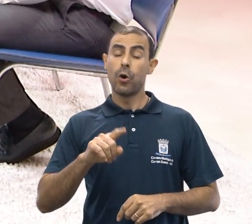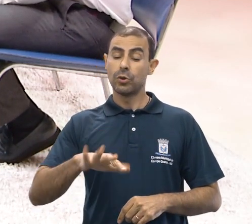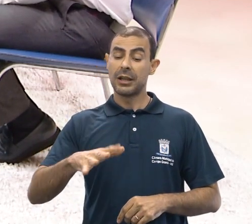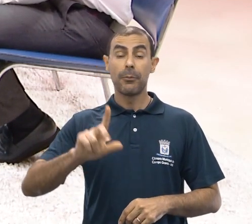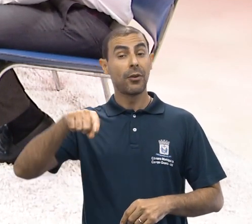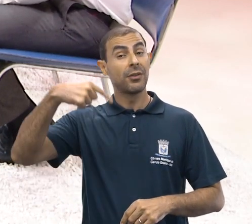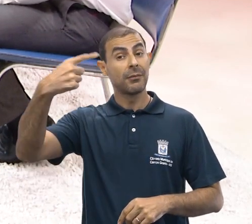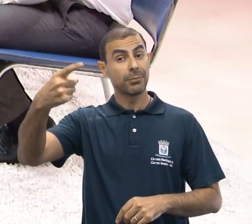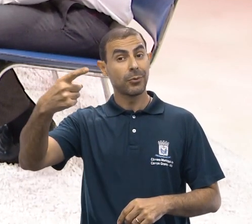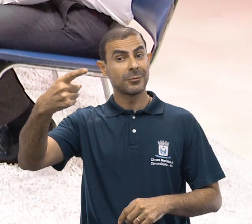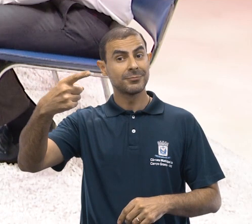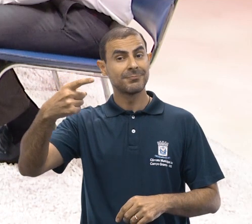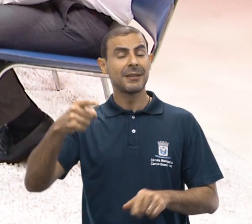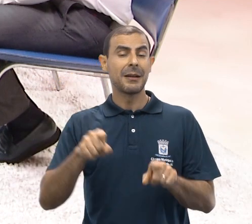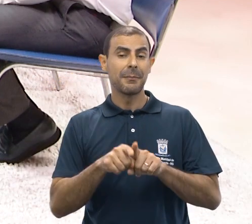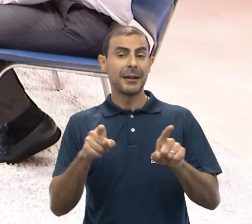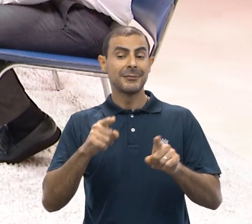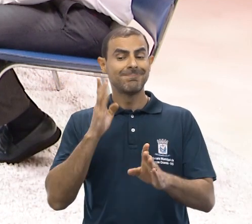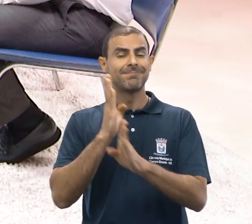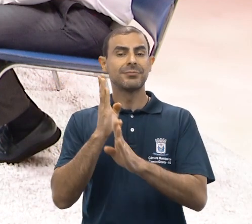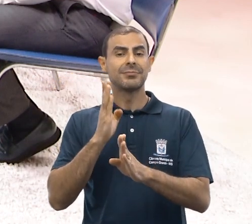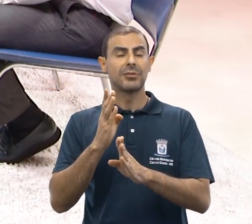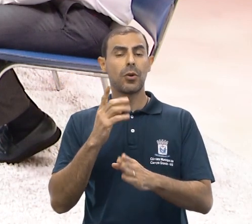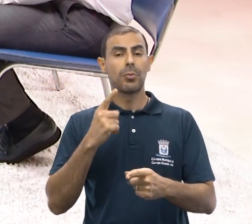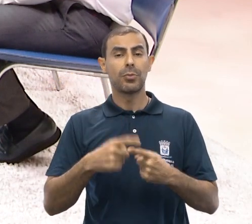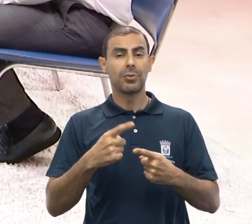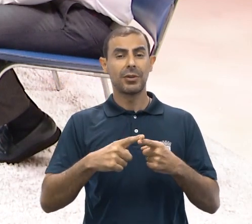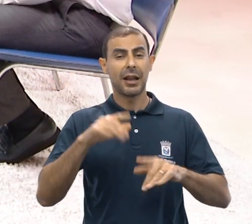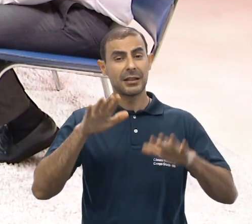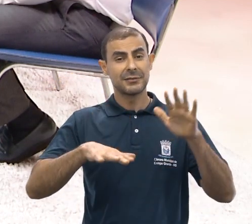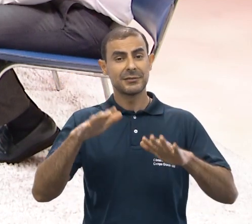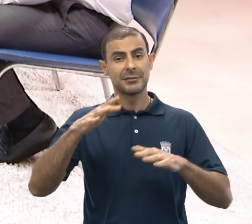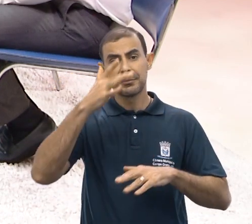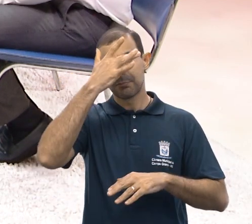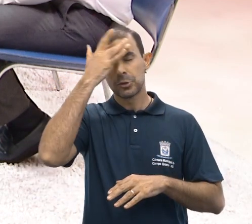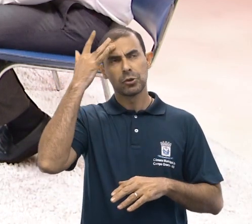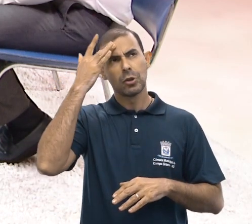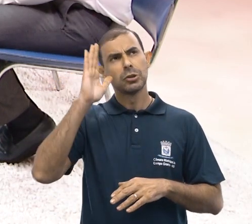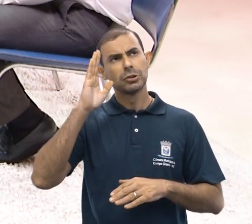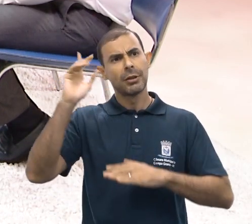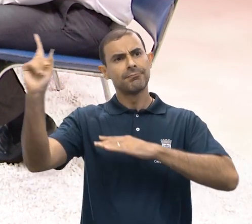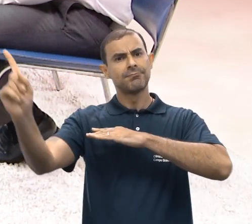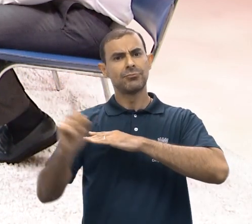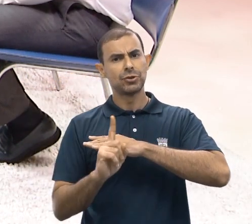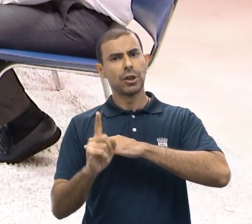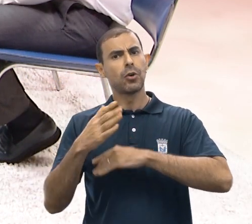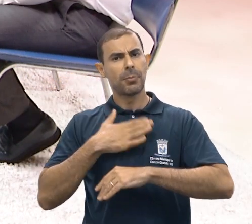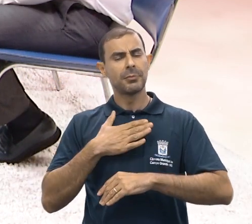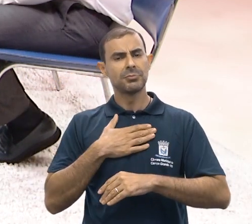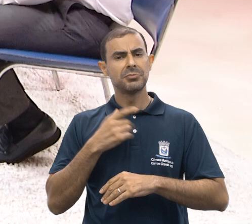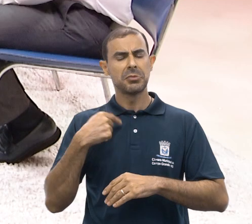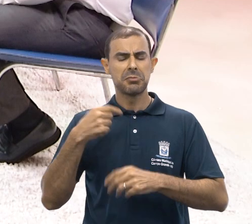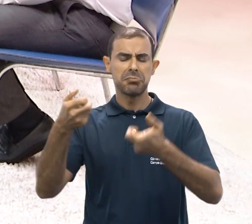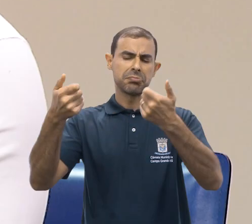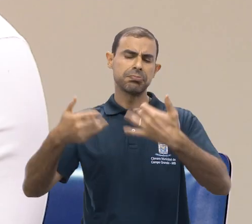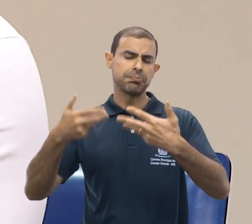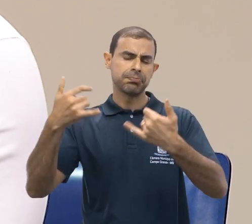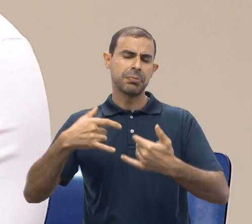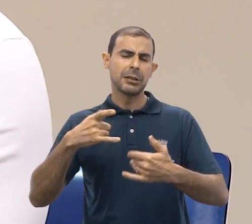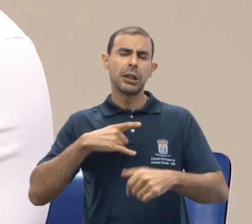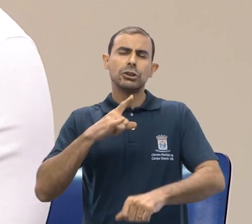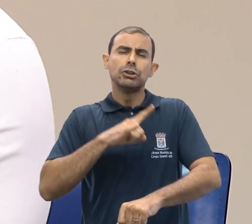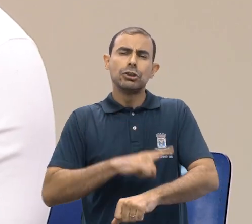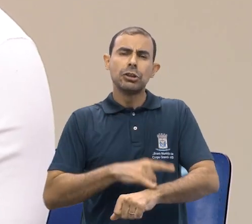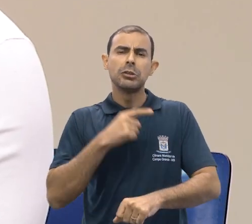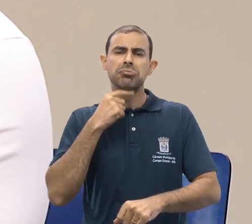né? Como eu estava falando, às vezes o paciente chegou para mim, às vezes com incontinência, né? Com extrema